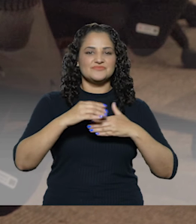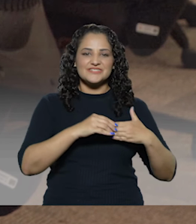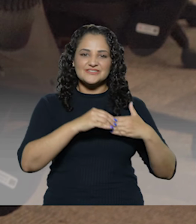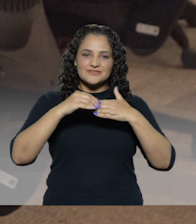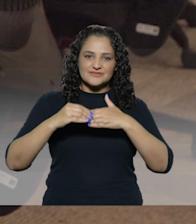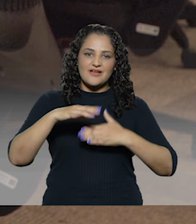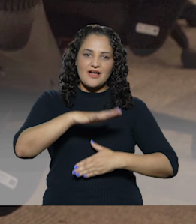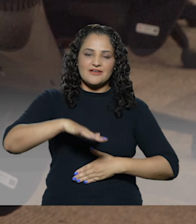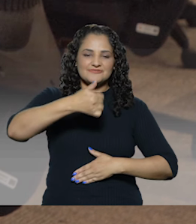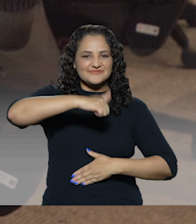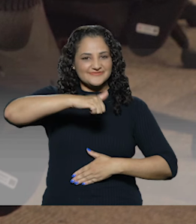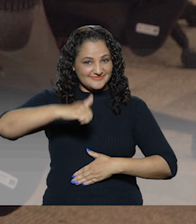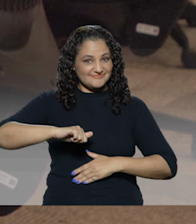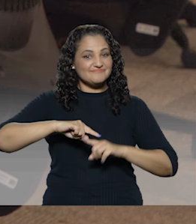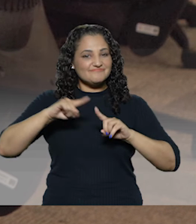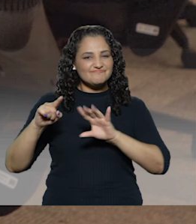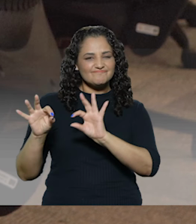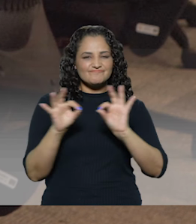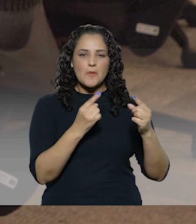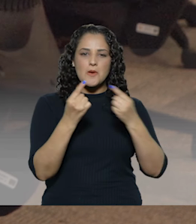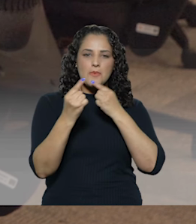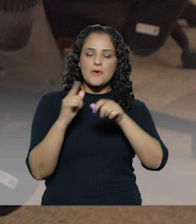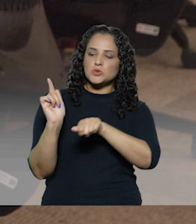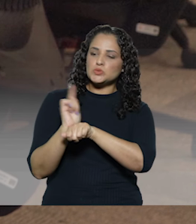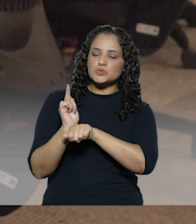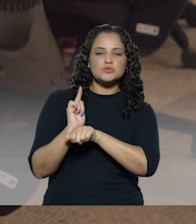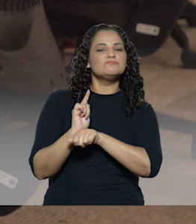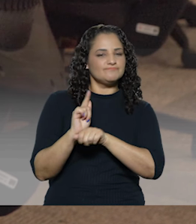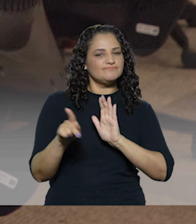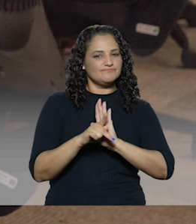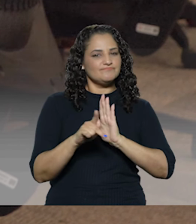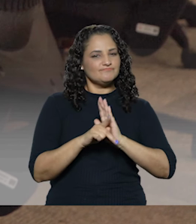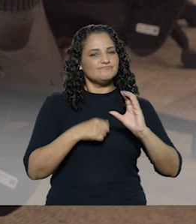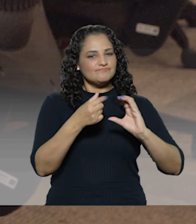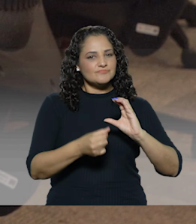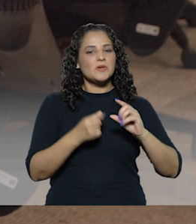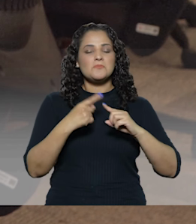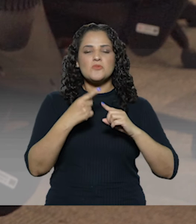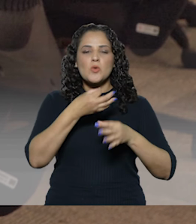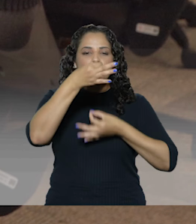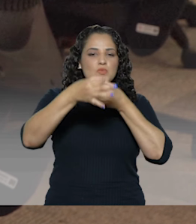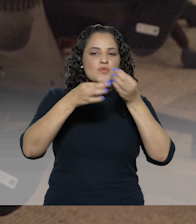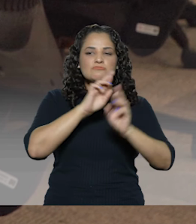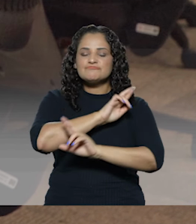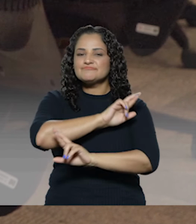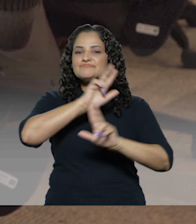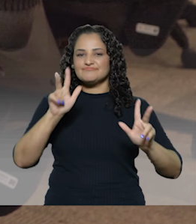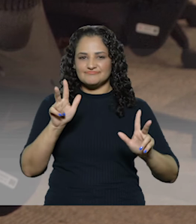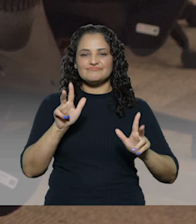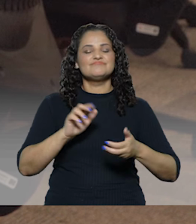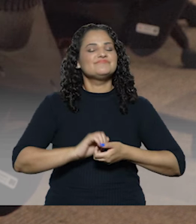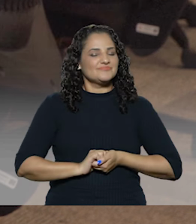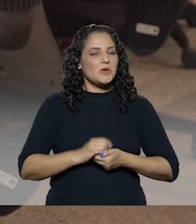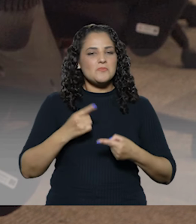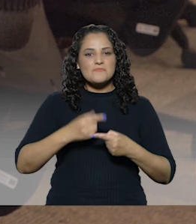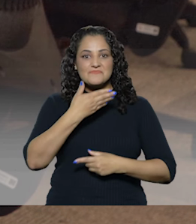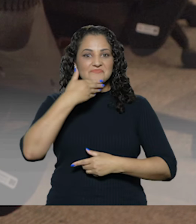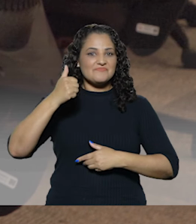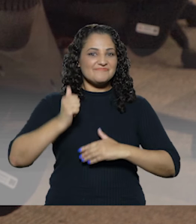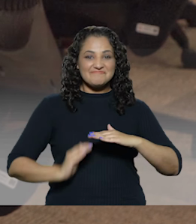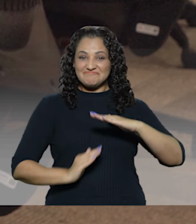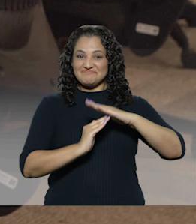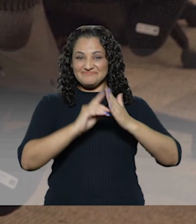todo é conduzido pela área de análise, mas em constante discussão com gestores dos fundos para que diferentes pontos de vista e opiniões sejam considerados, a fim